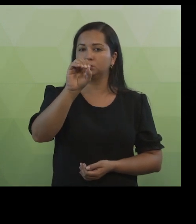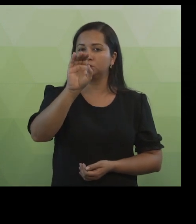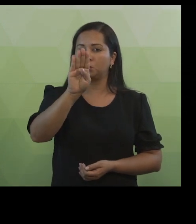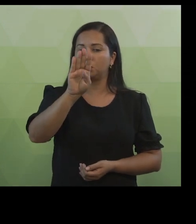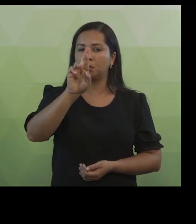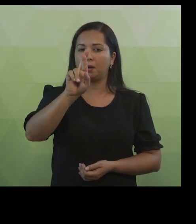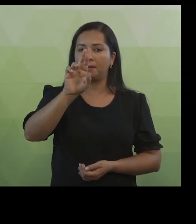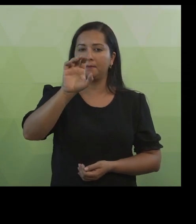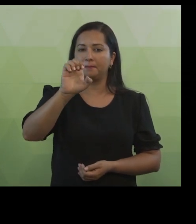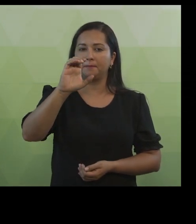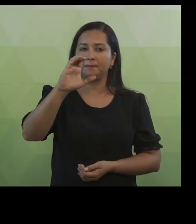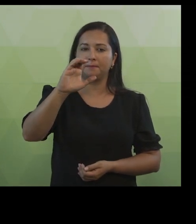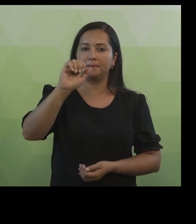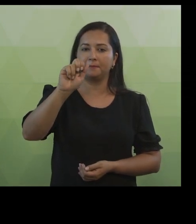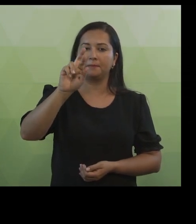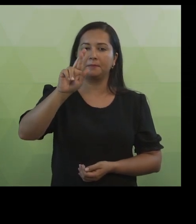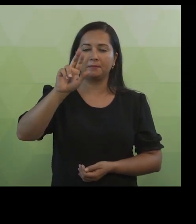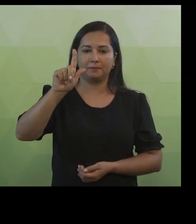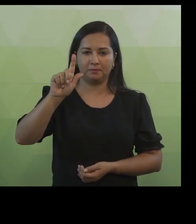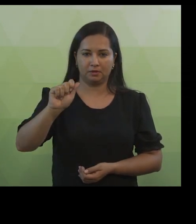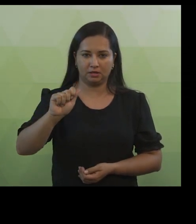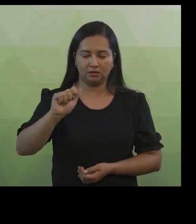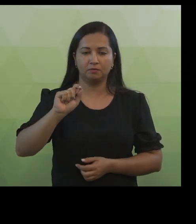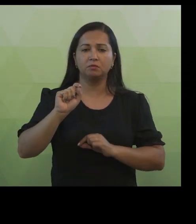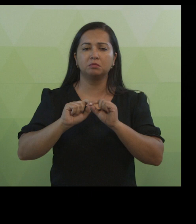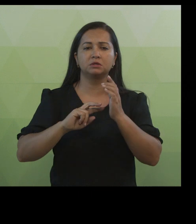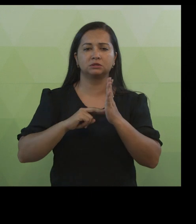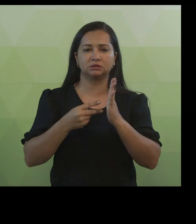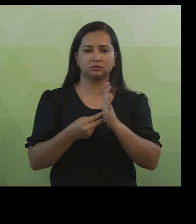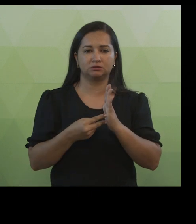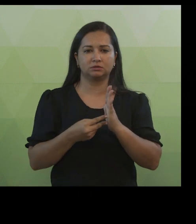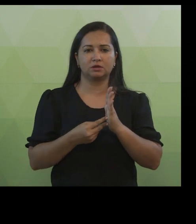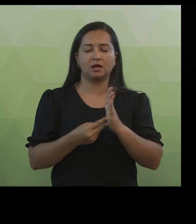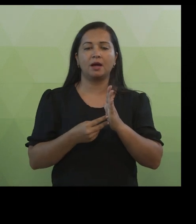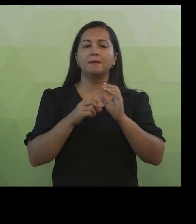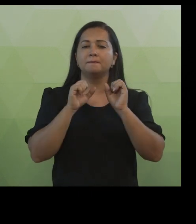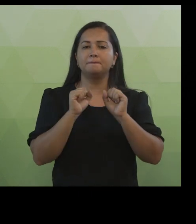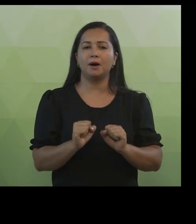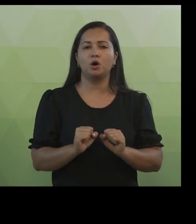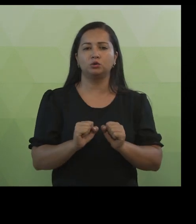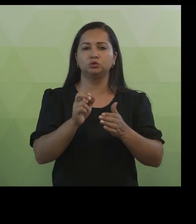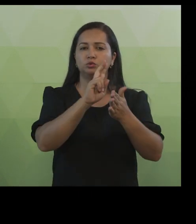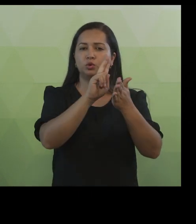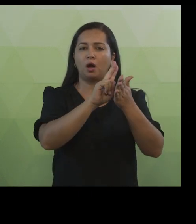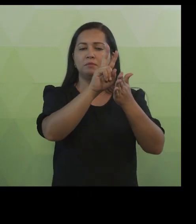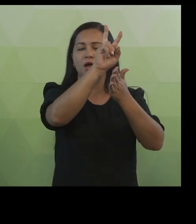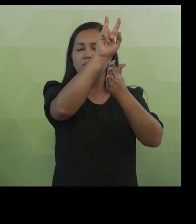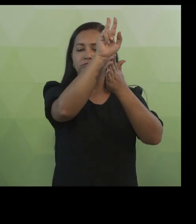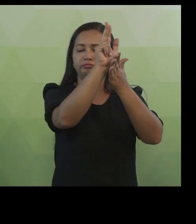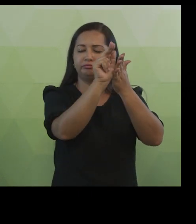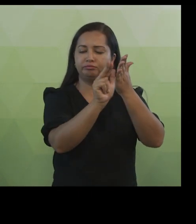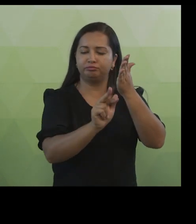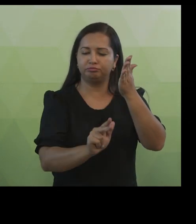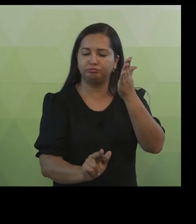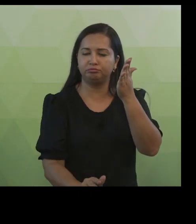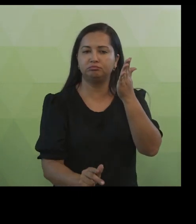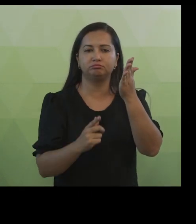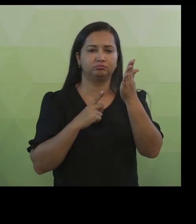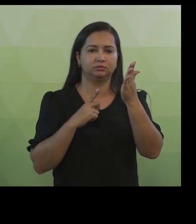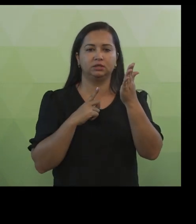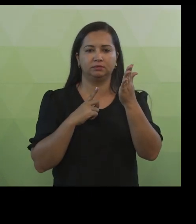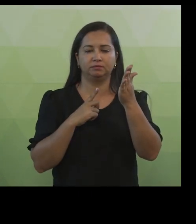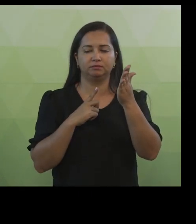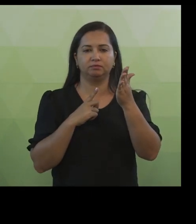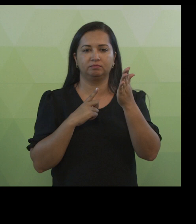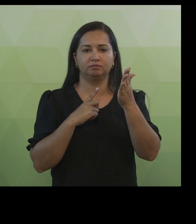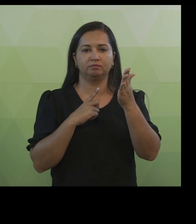possibilita a existência de vários métodos com o mesmo nome em uma mesma classe. Esses métodos, por sua vez,